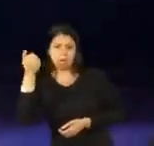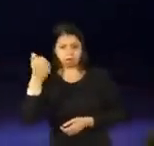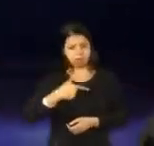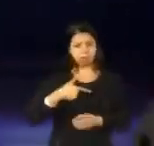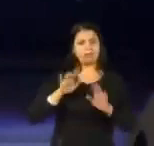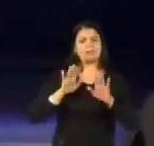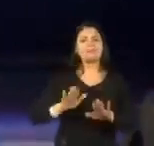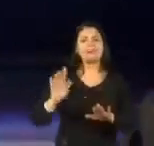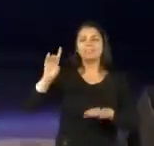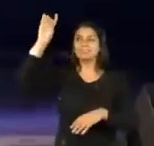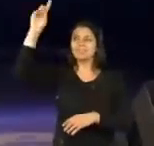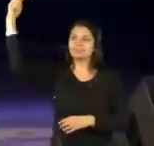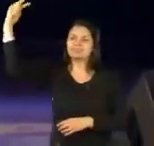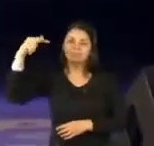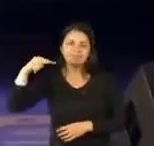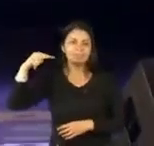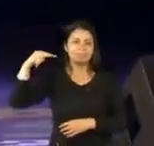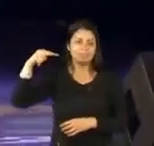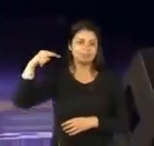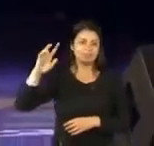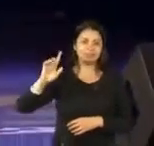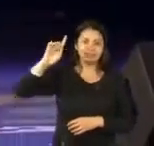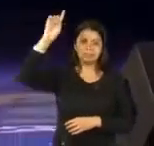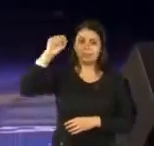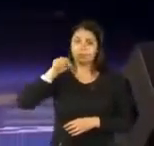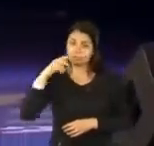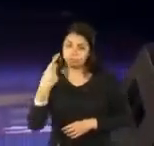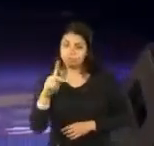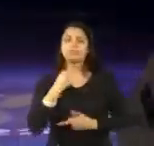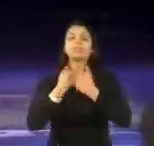ser. Então seja adoradora comigo, vai.